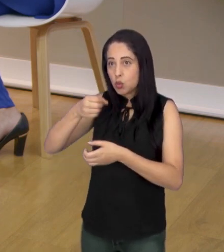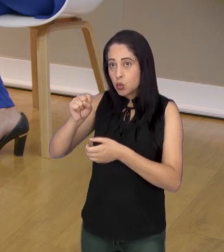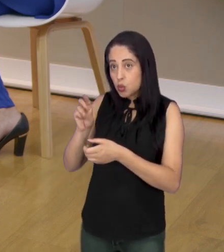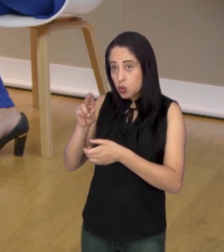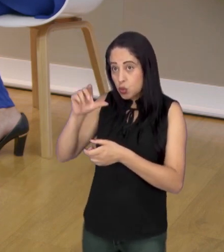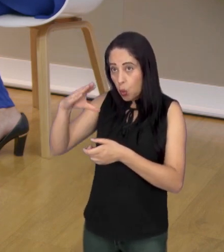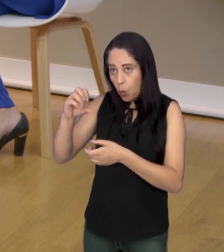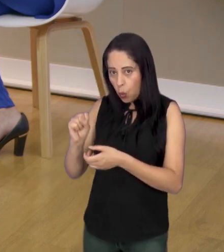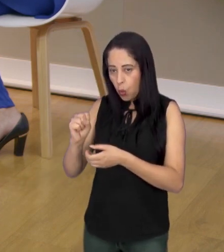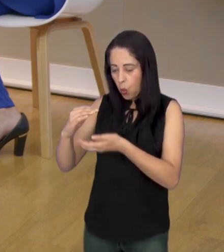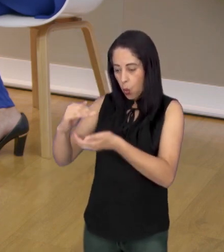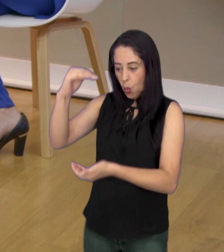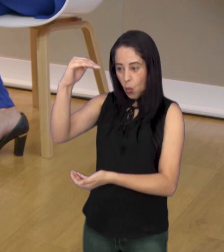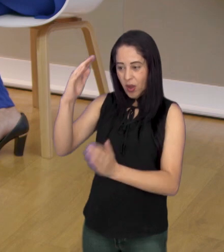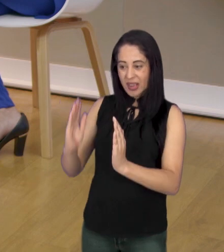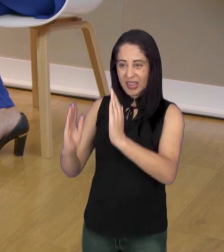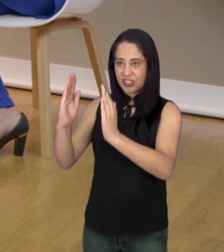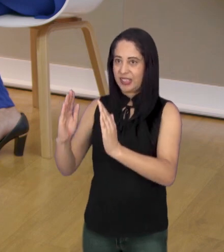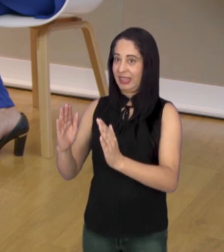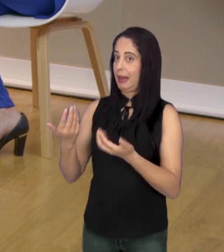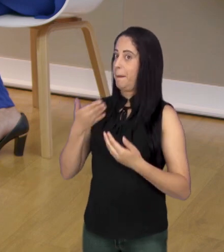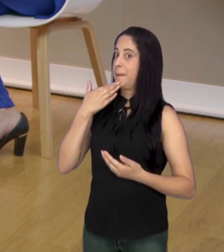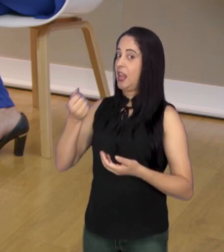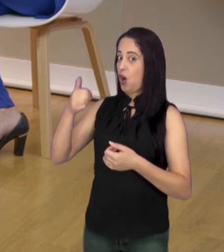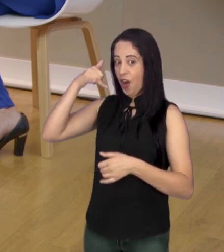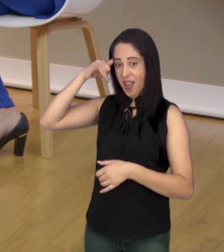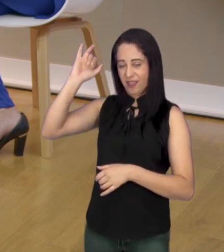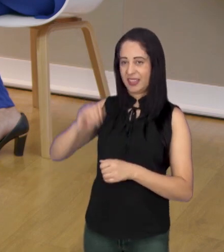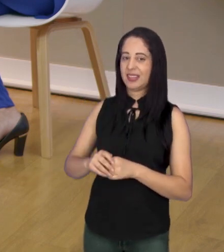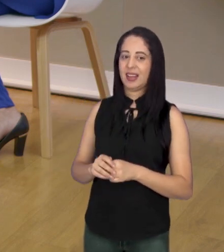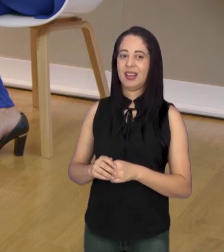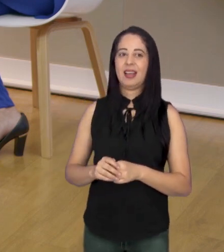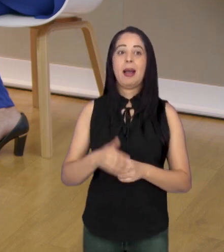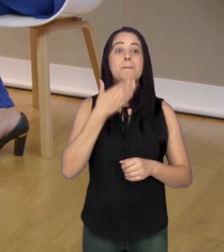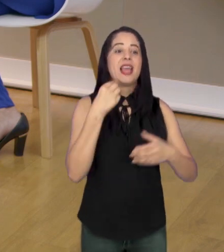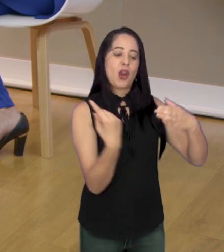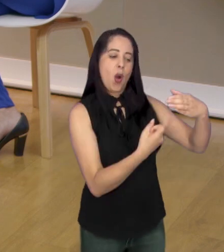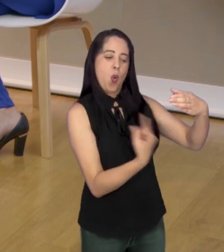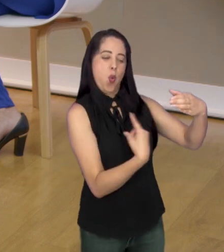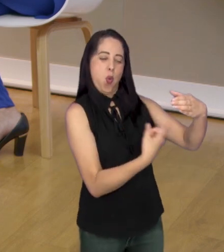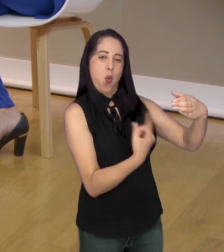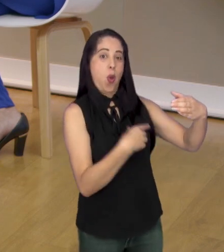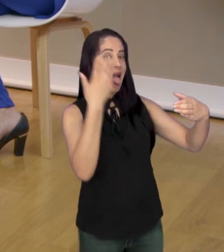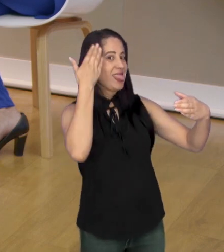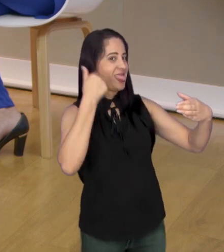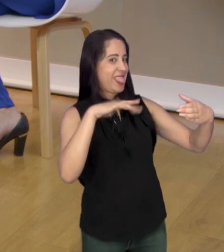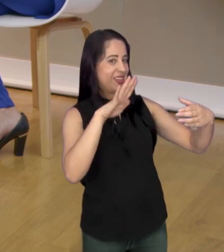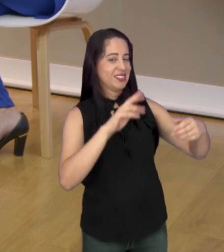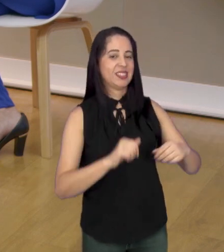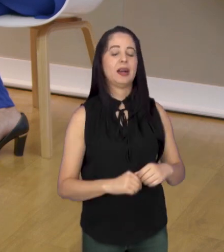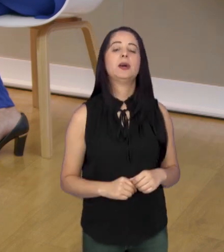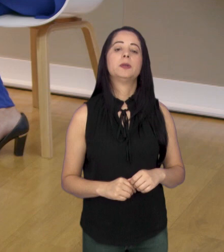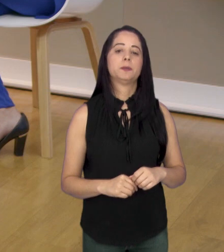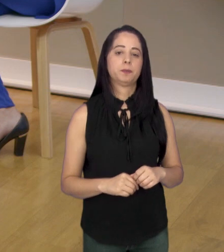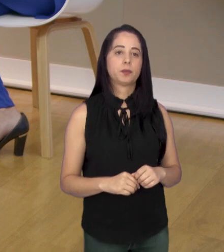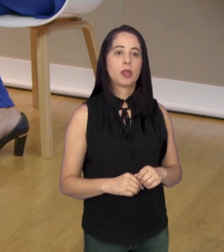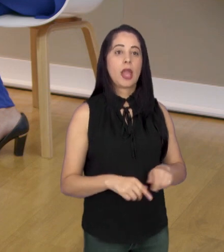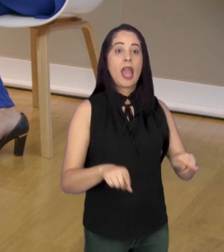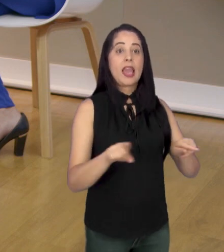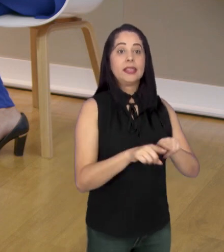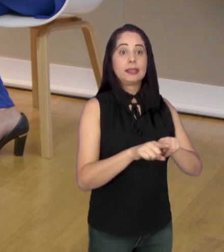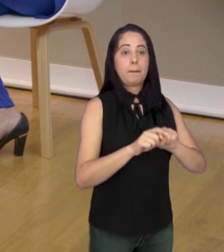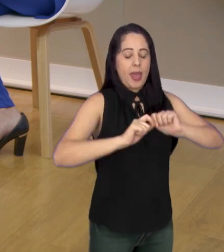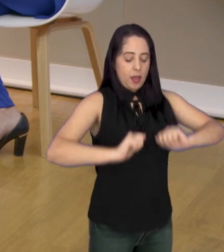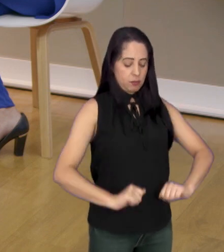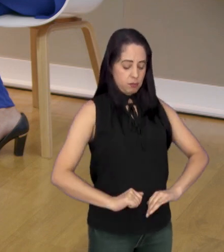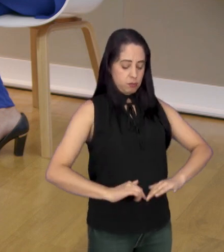acha que está fazendo uma boa troca tomando suco de caixinha, fica atento. Melhor bater lá no liquidificador. Exatamente. E manter a imunidade sempre